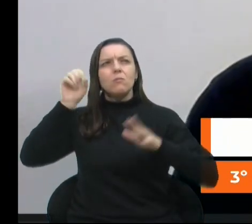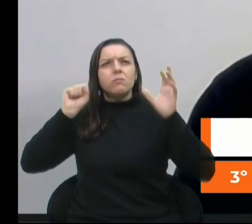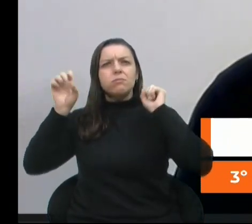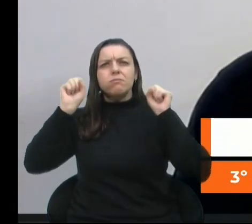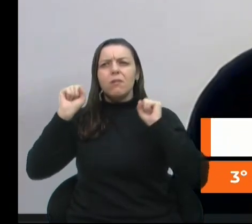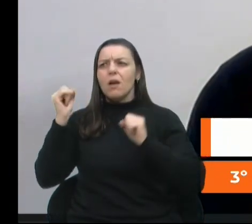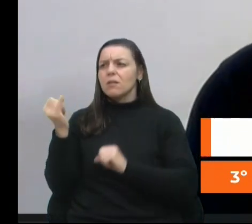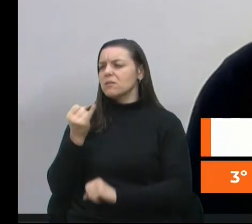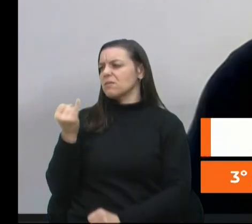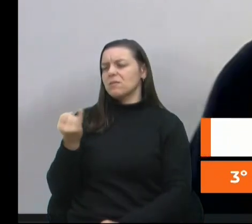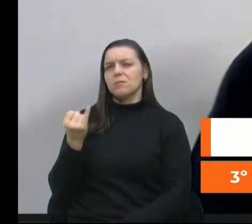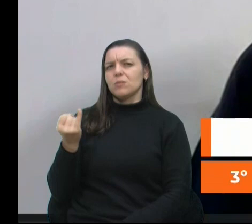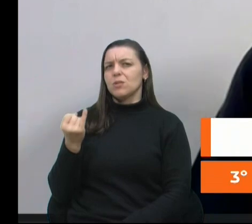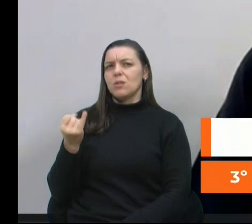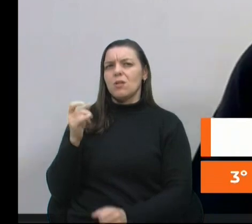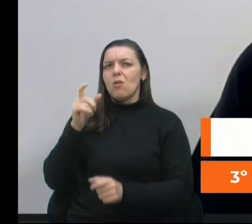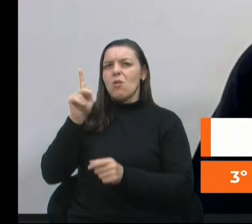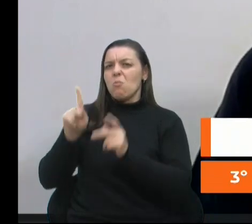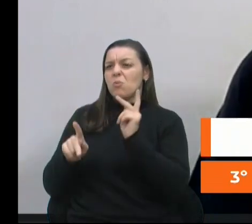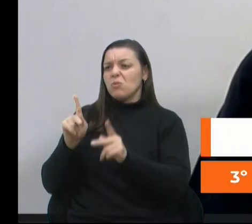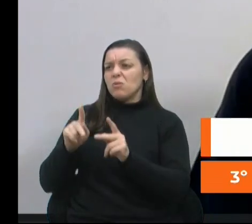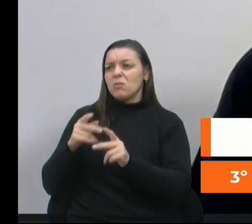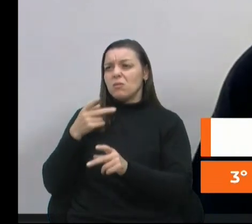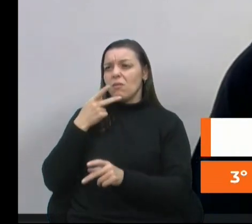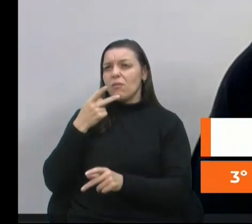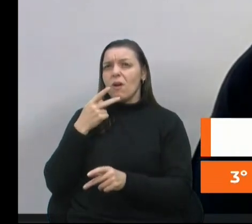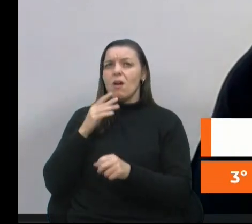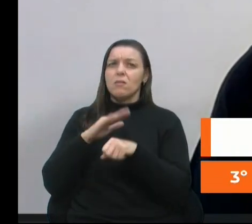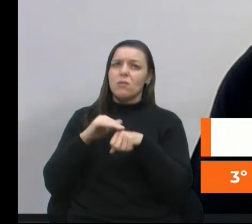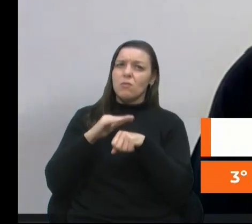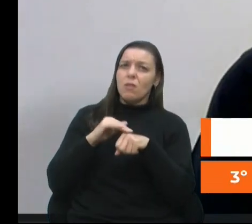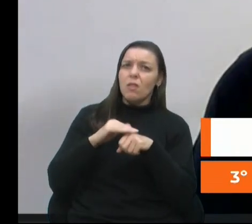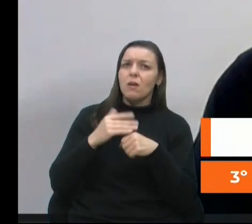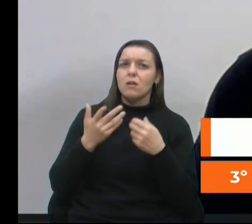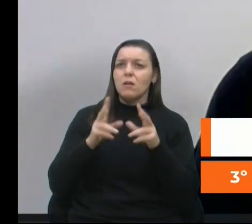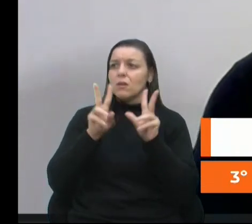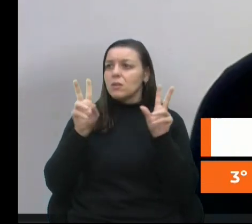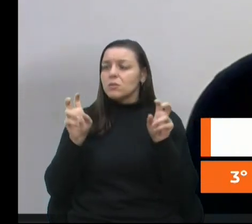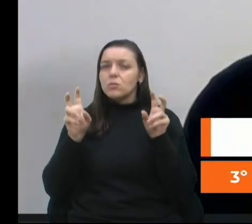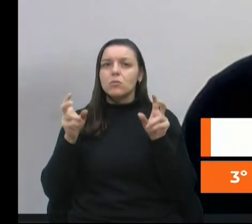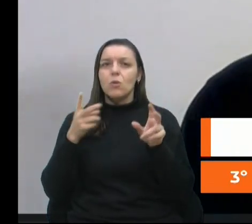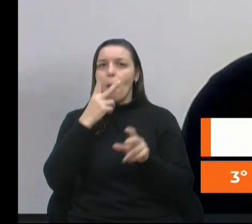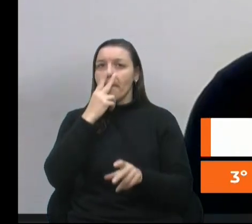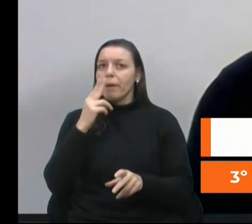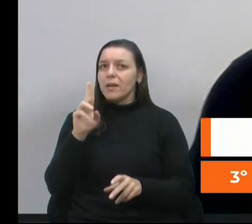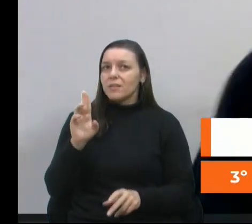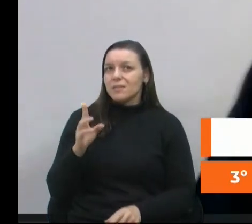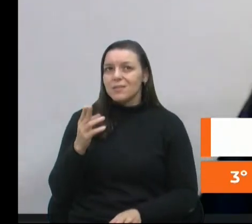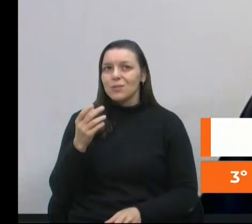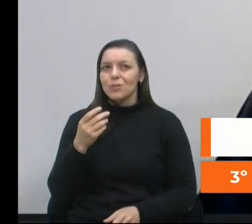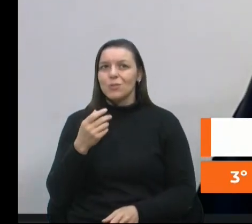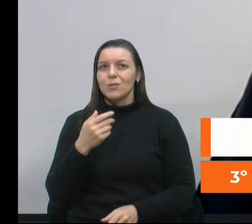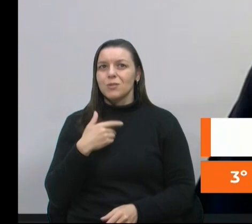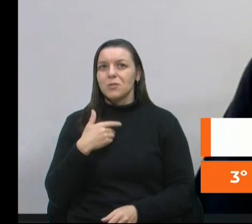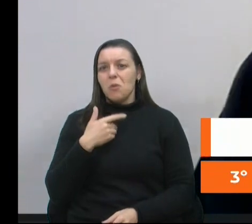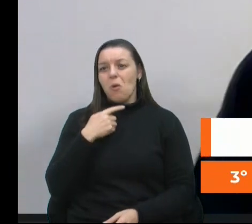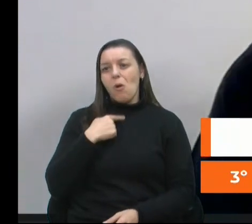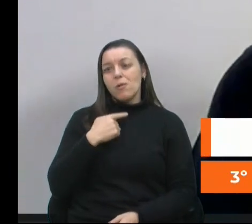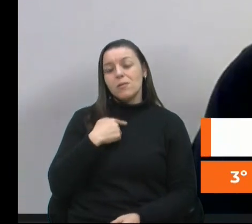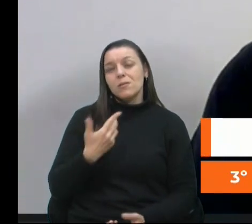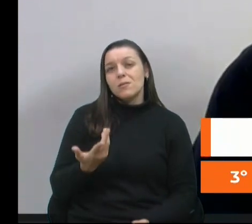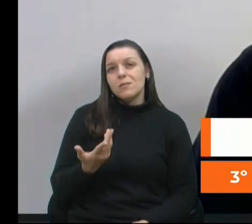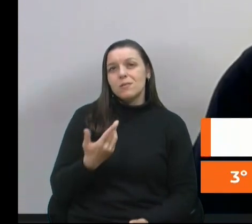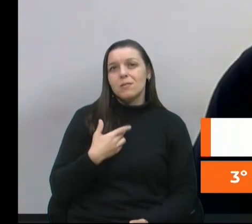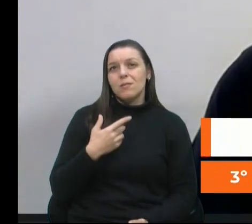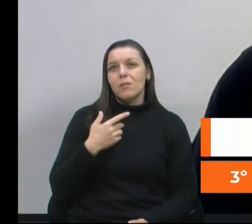são importantes, com pessoas que não falam, não tratam e não buscam assuntos parecidos com o que ele gosta ou que ela gosta. Que às